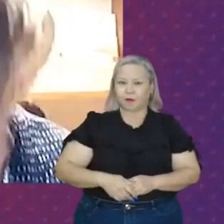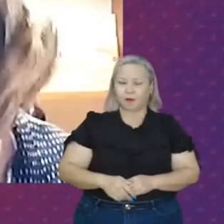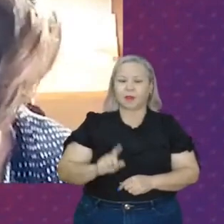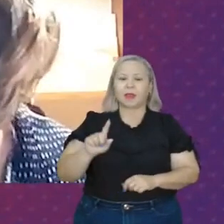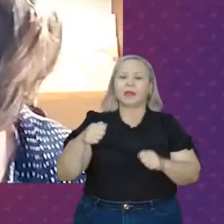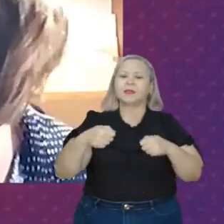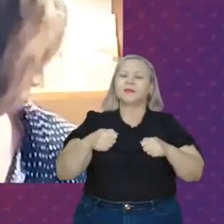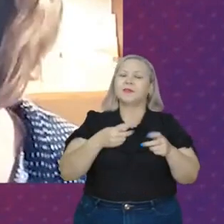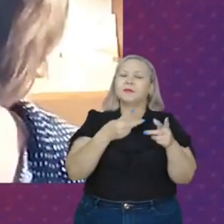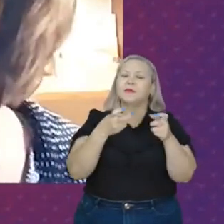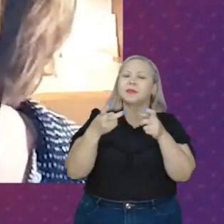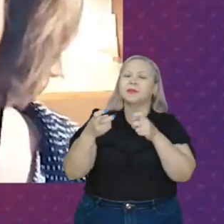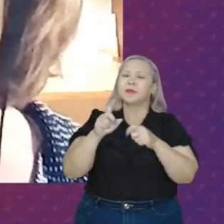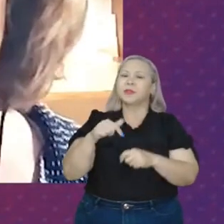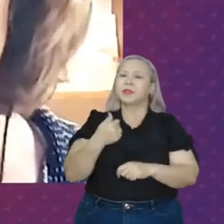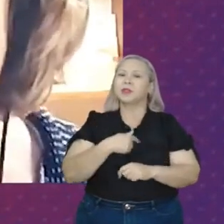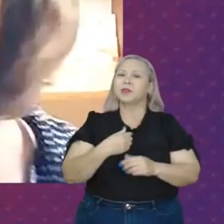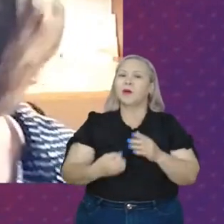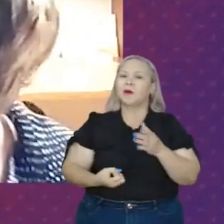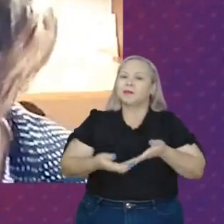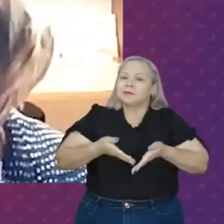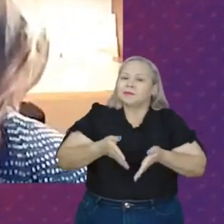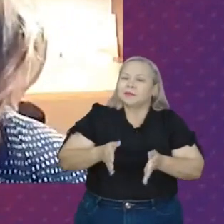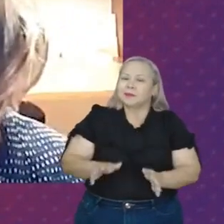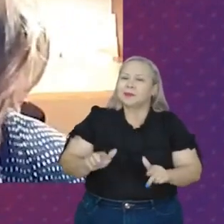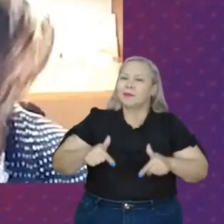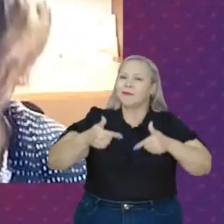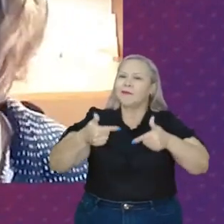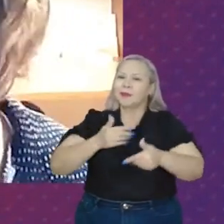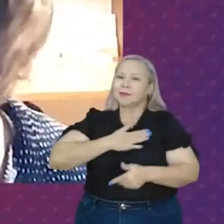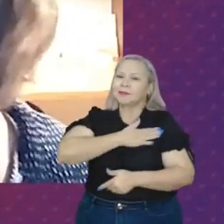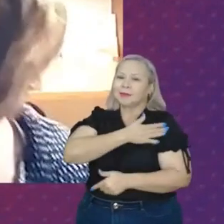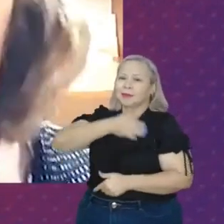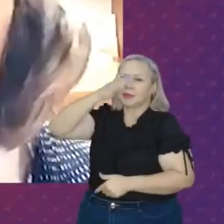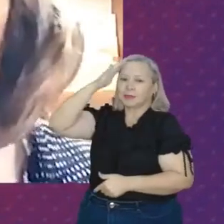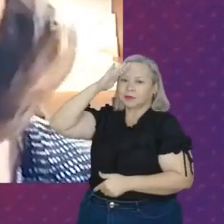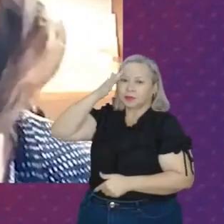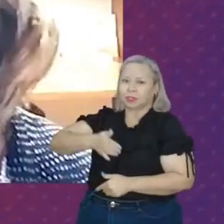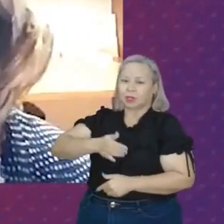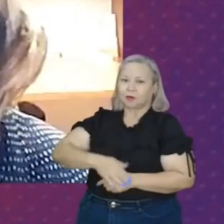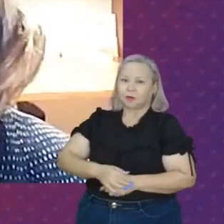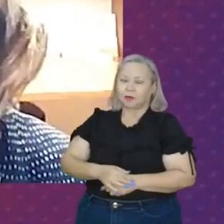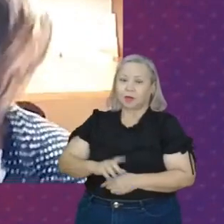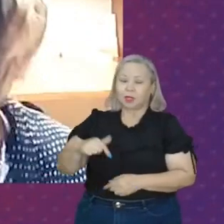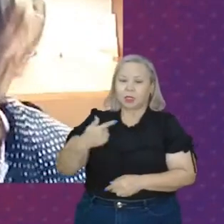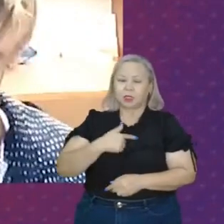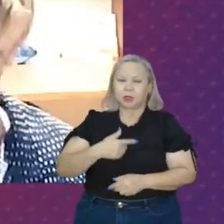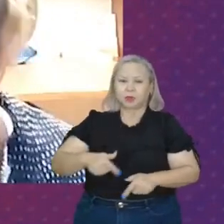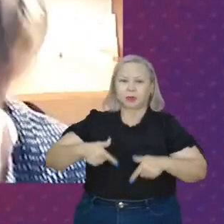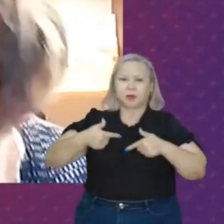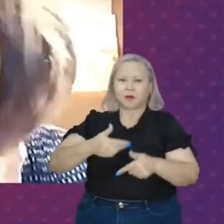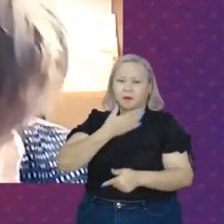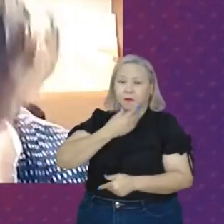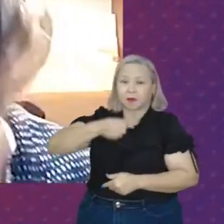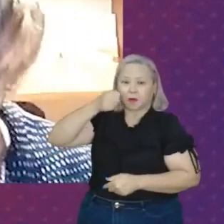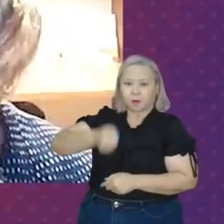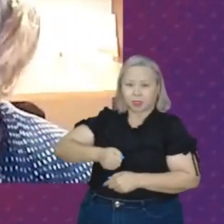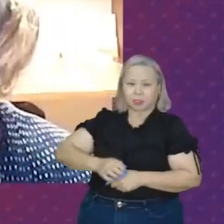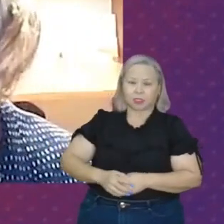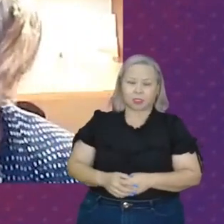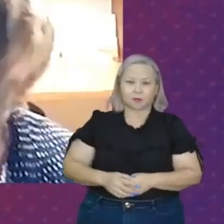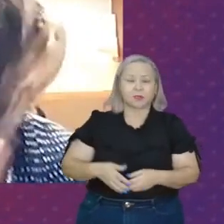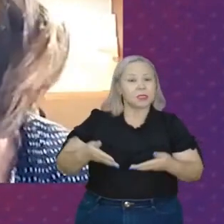ter percebido que a gente nasceu enfrentando a ditadura, a gente nasceu enfrentando o machismo, a gente